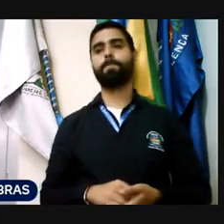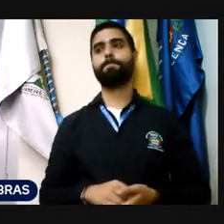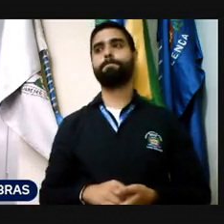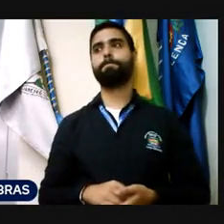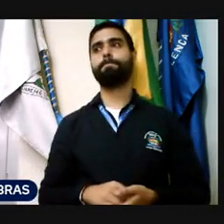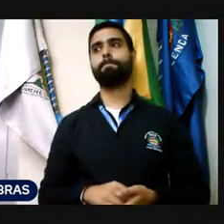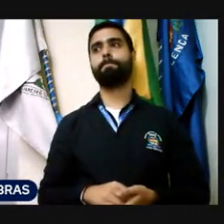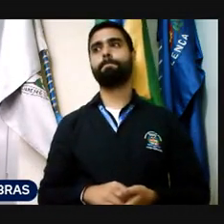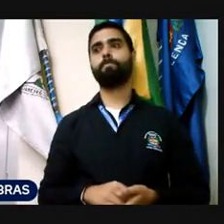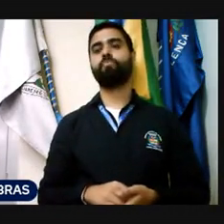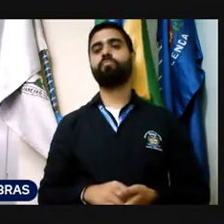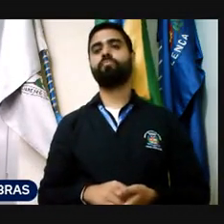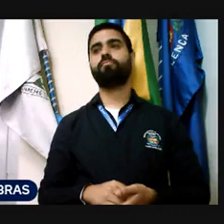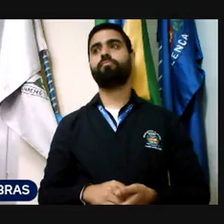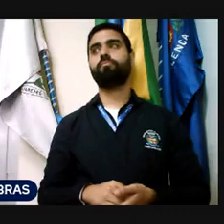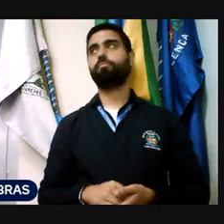também.